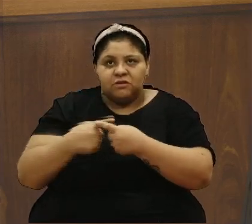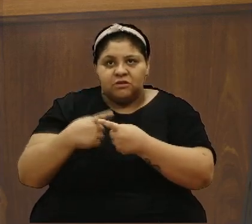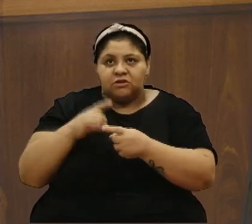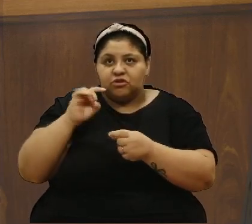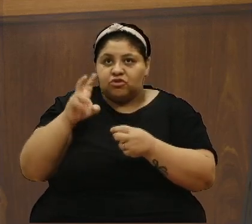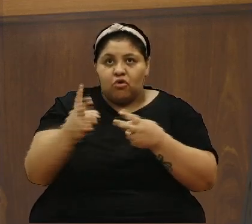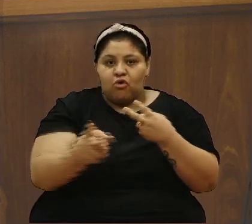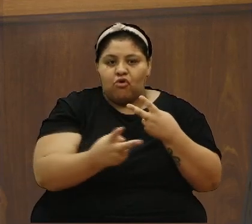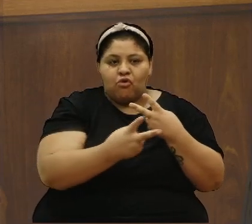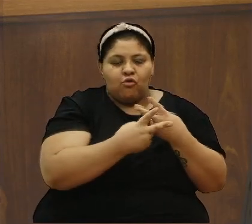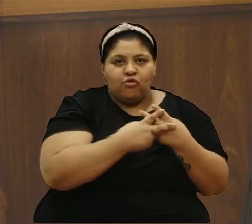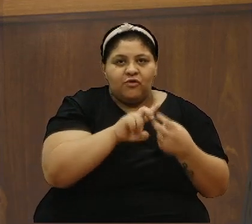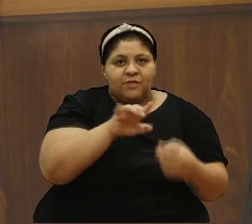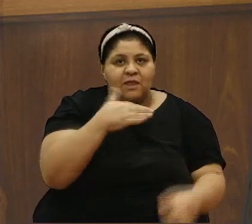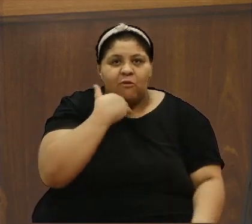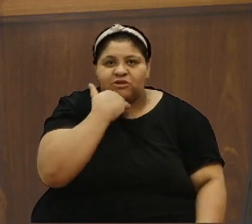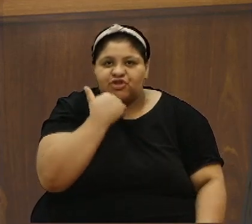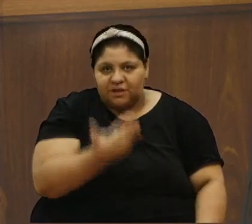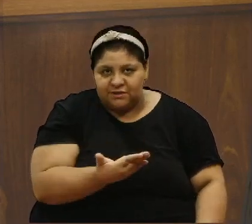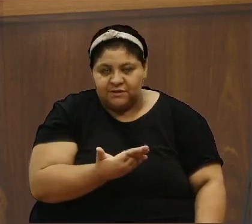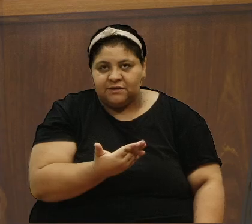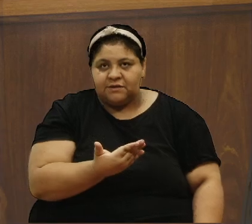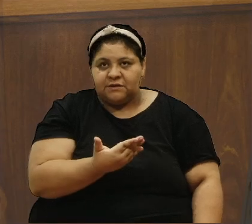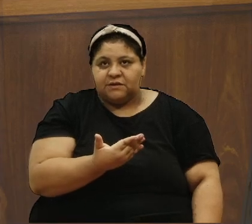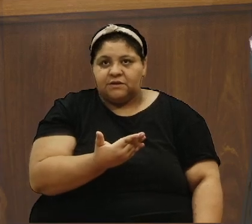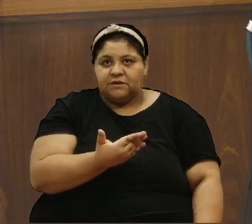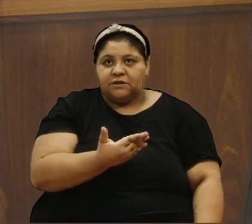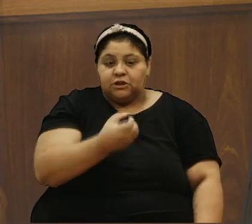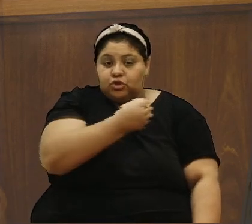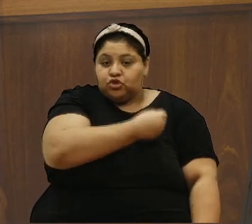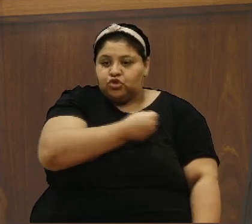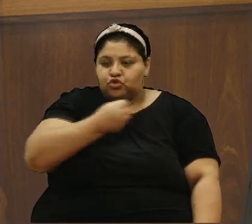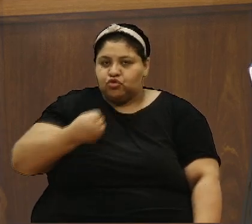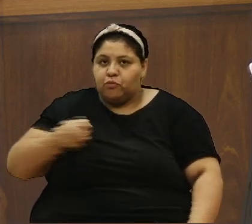prender não está adiantando, se o índice de